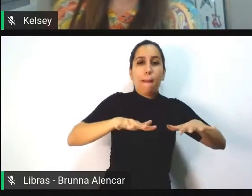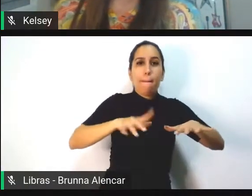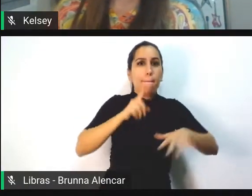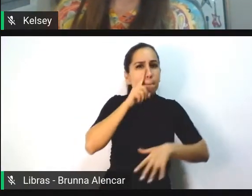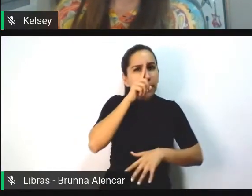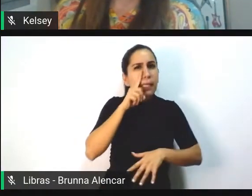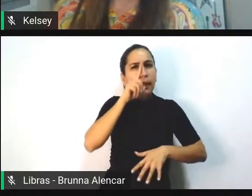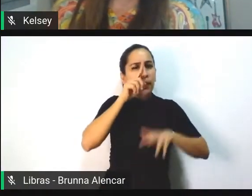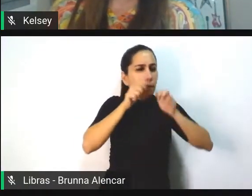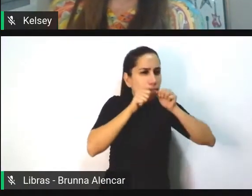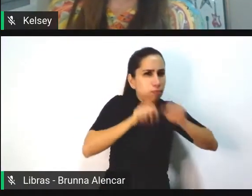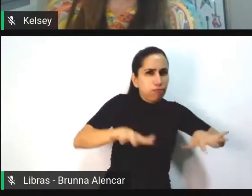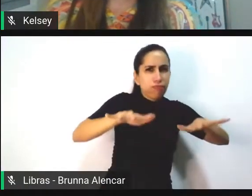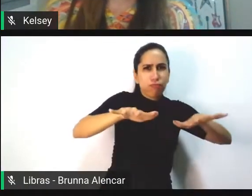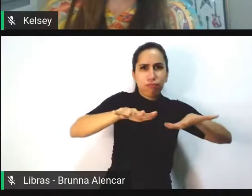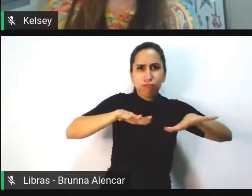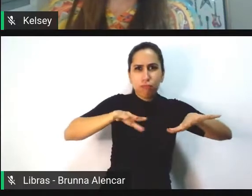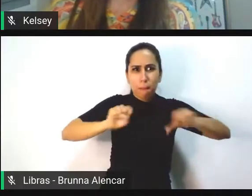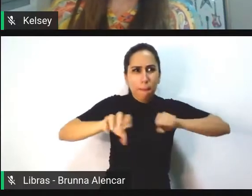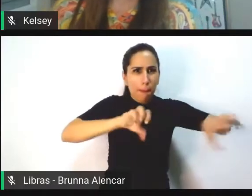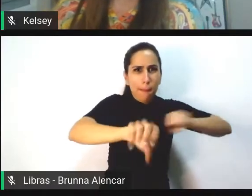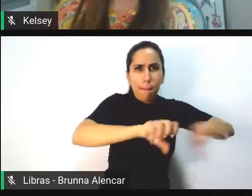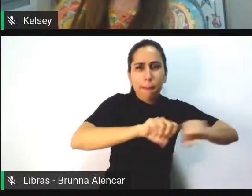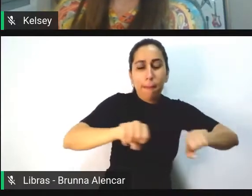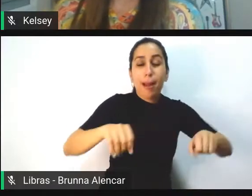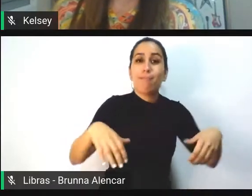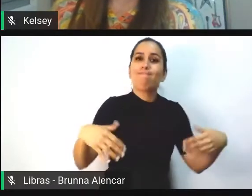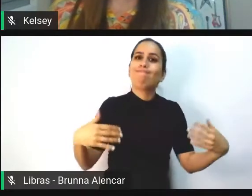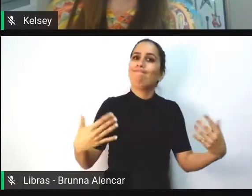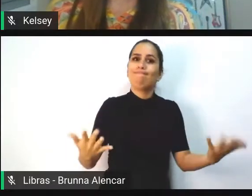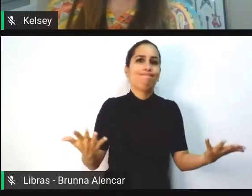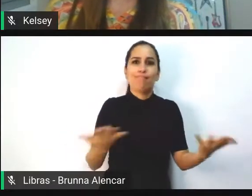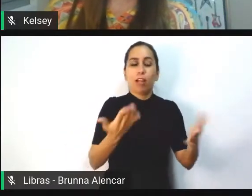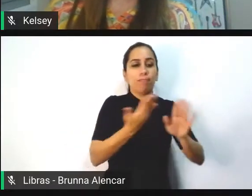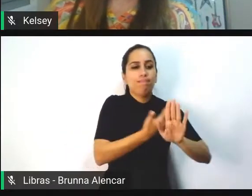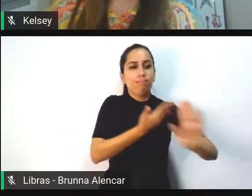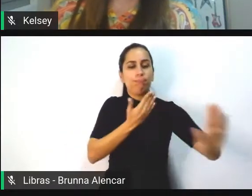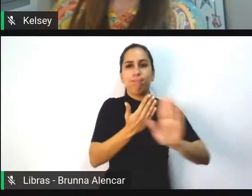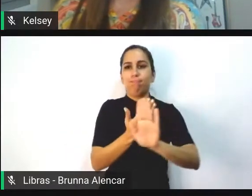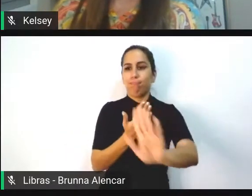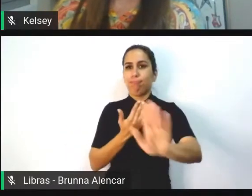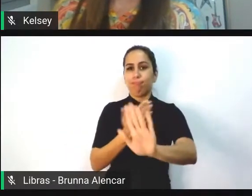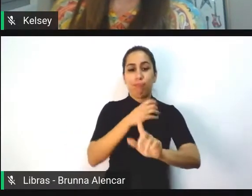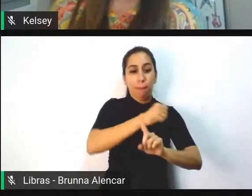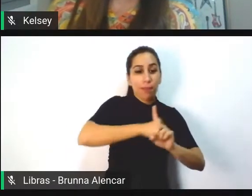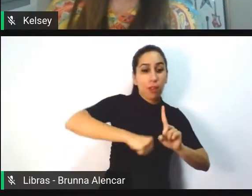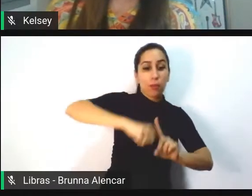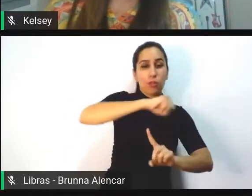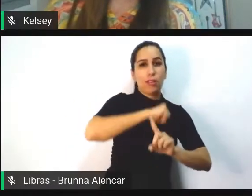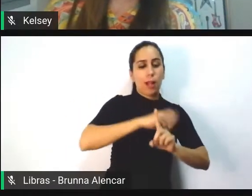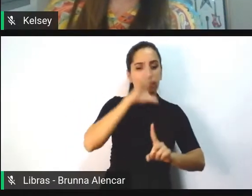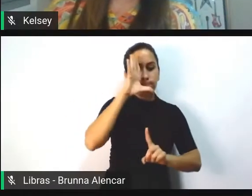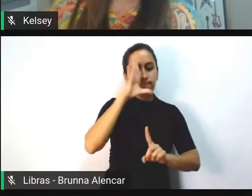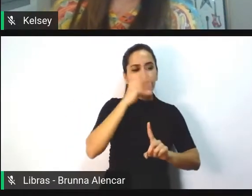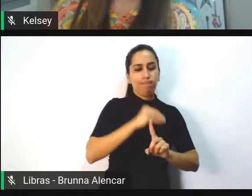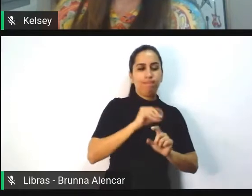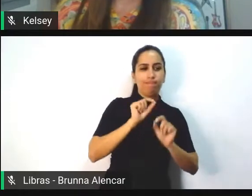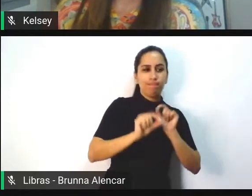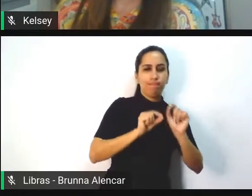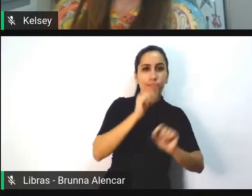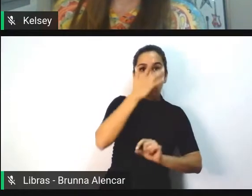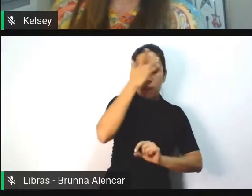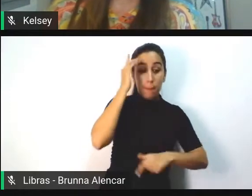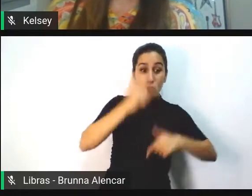aí, então, foi imperativo, né? Foi uma imposição. A sociedade teve que entender que o servidor público